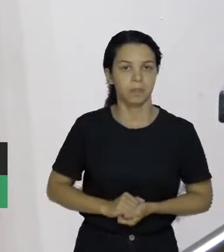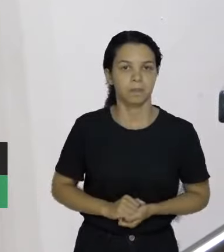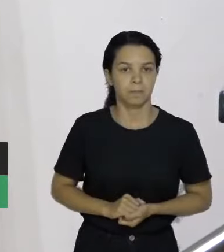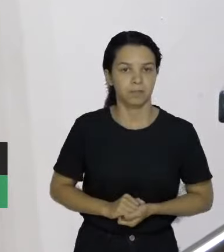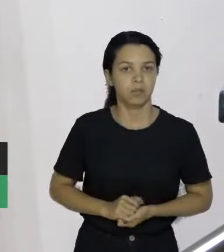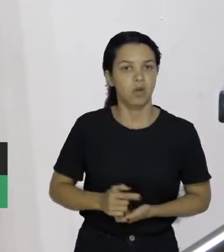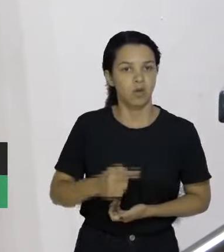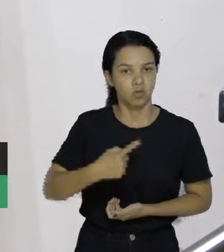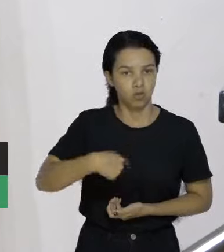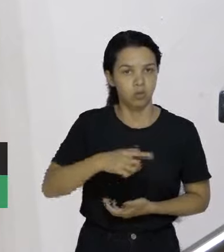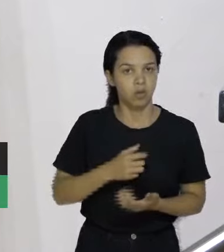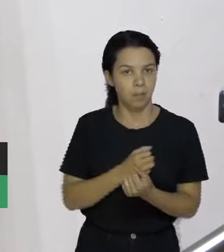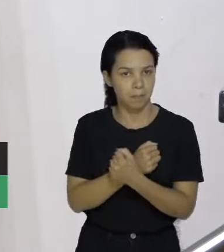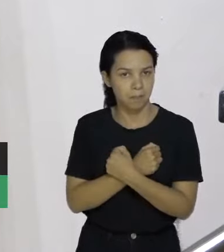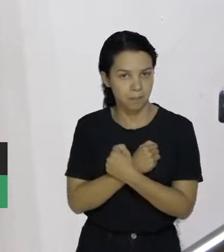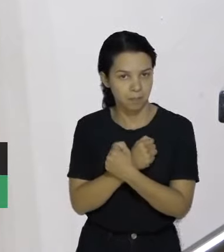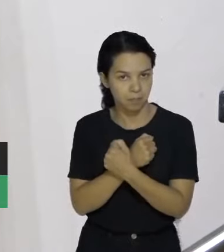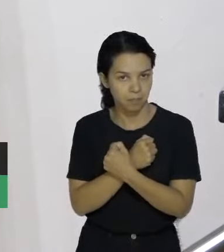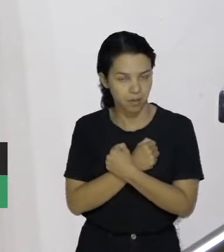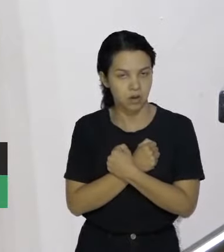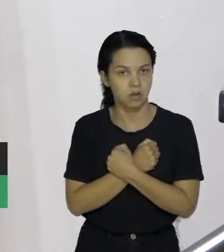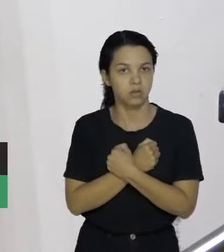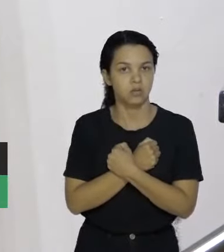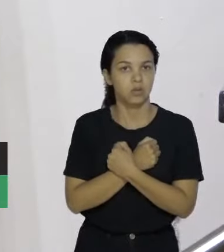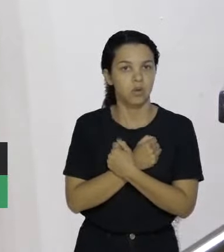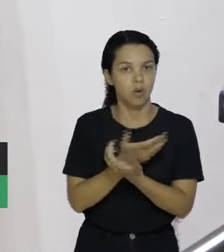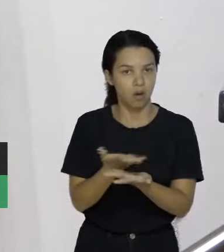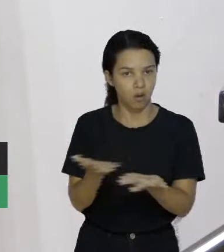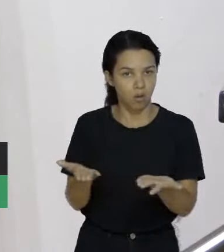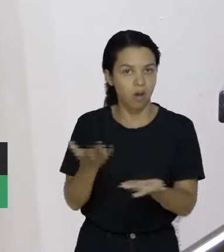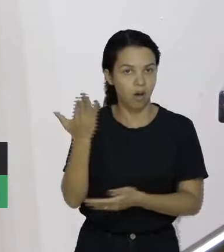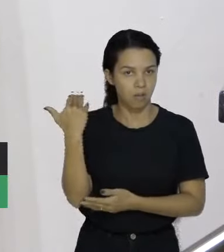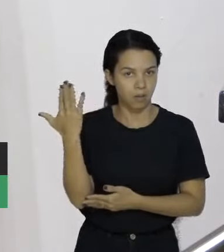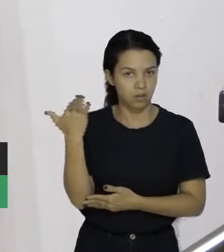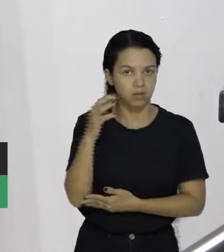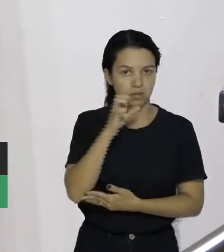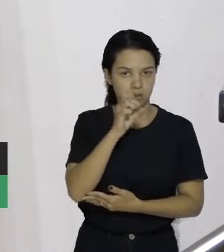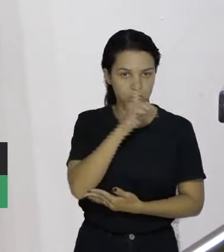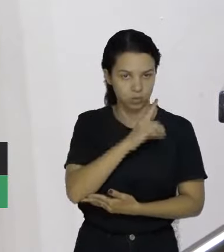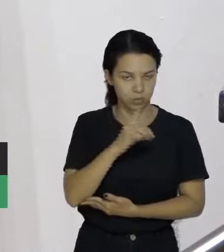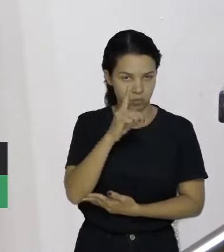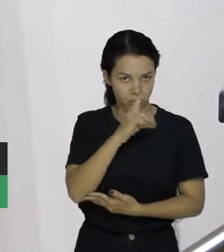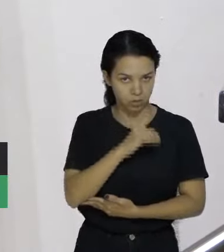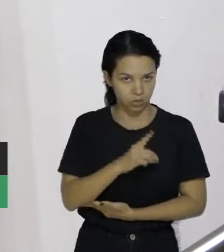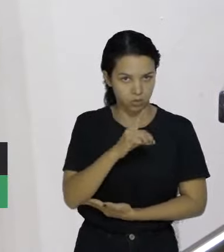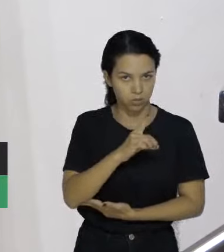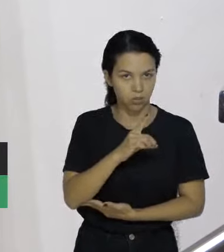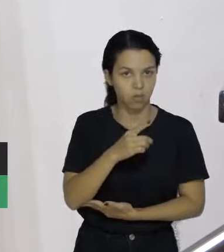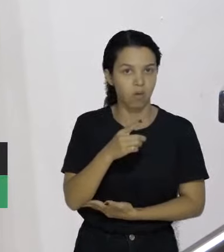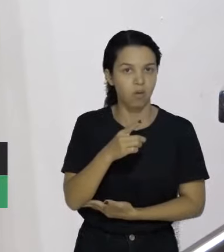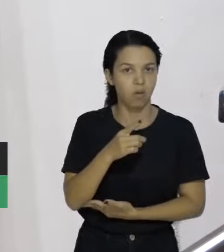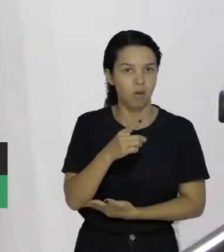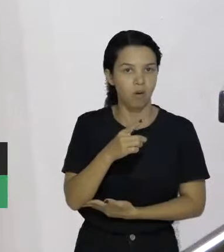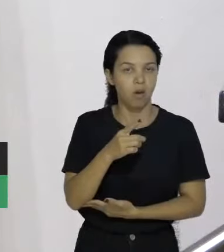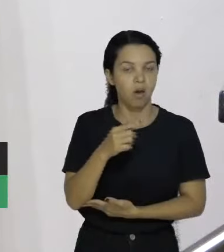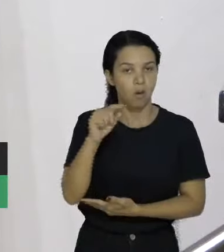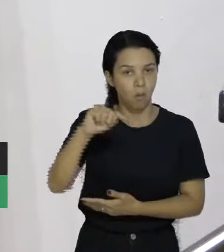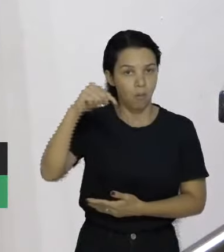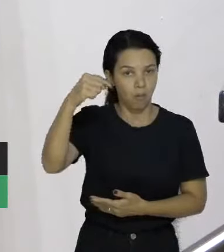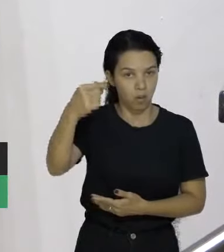a todos também né que agora final de semana domingo vai ser Páscoa